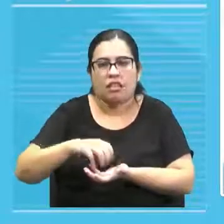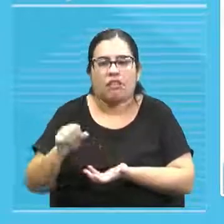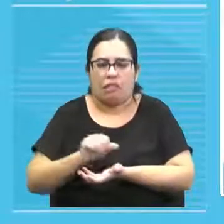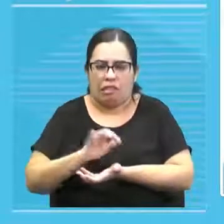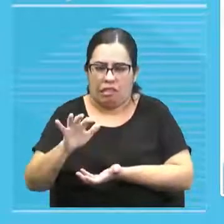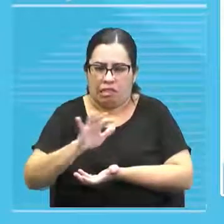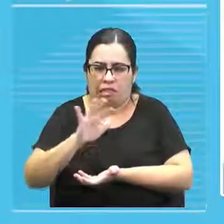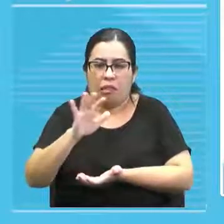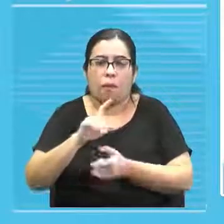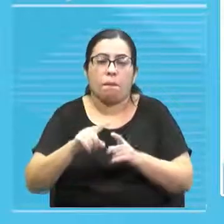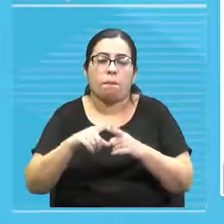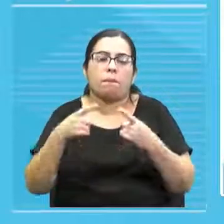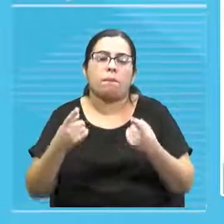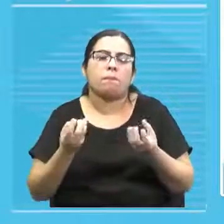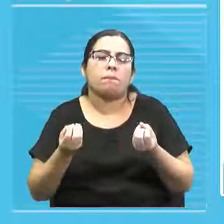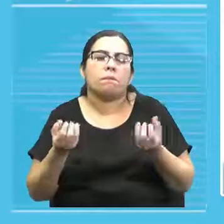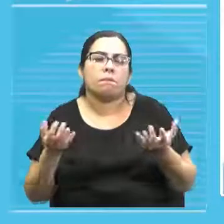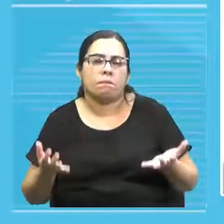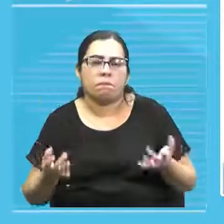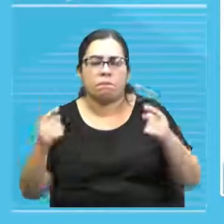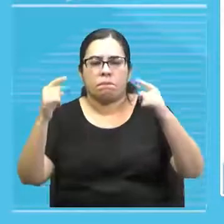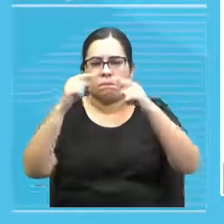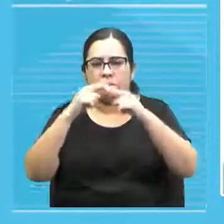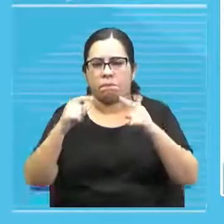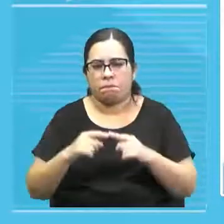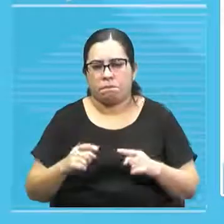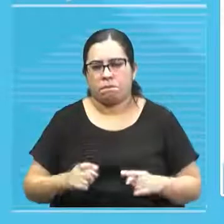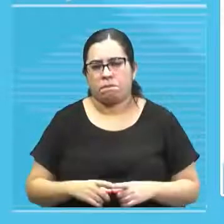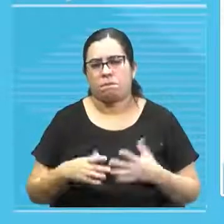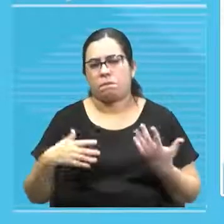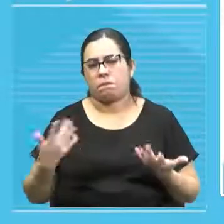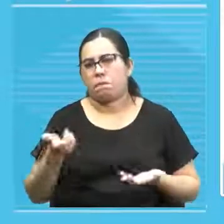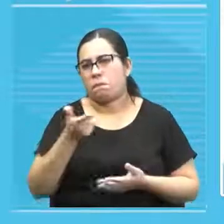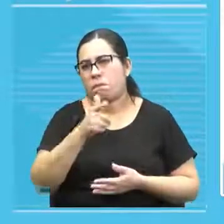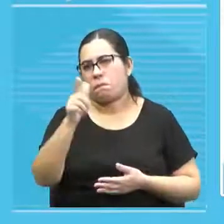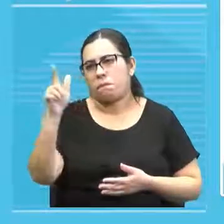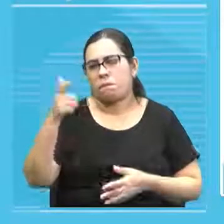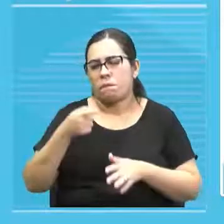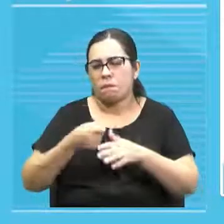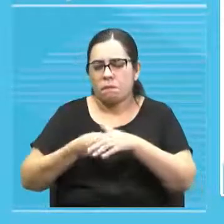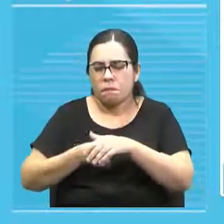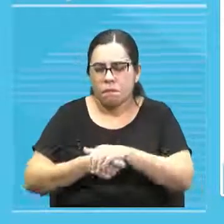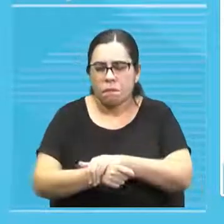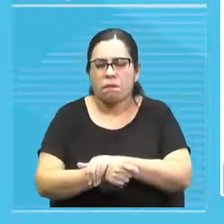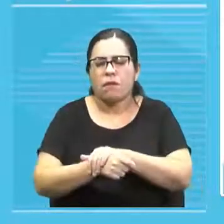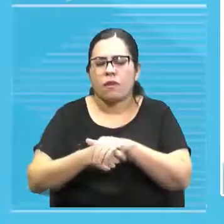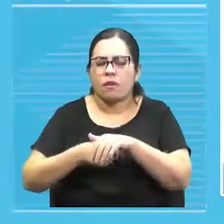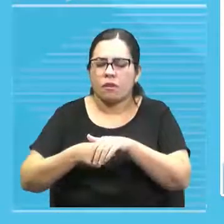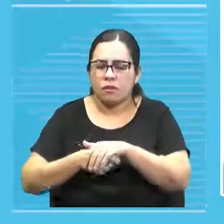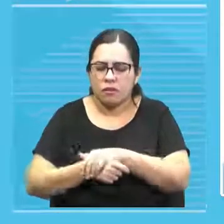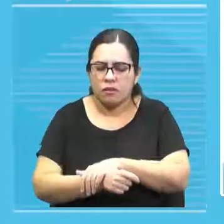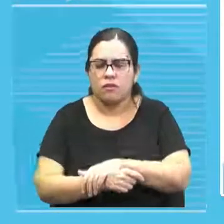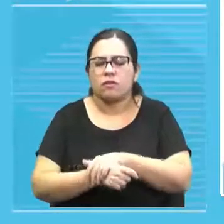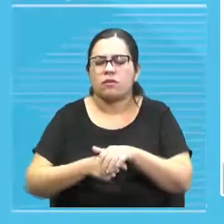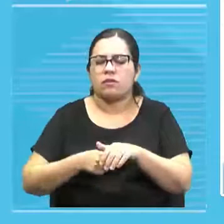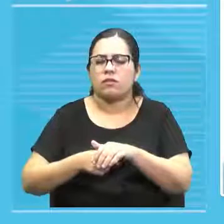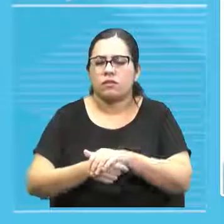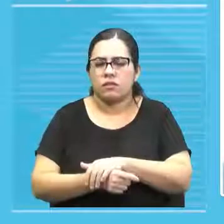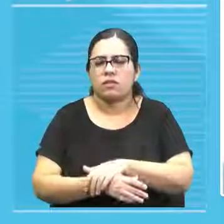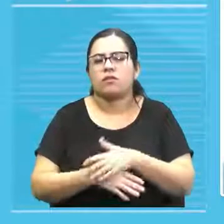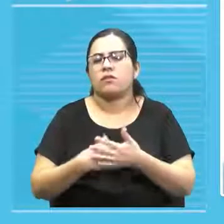e isso faz com que a os vez e os Venham ao